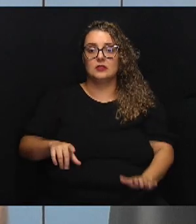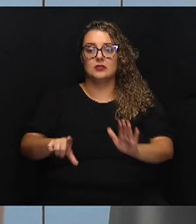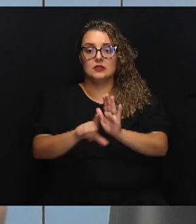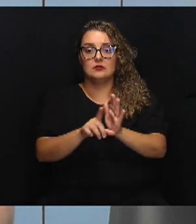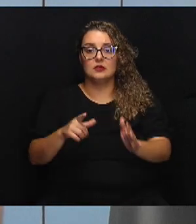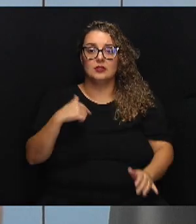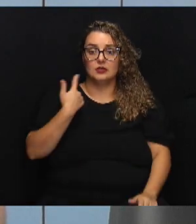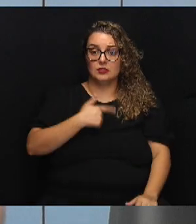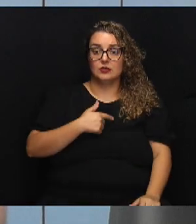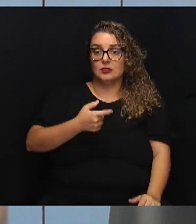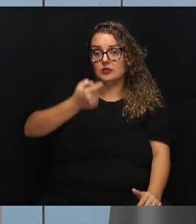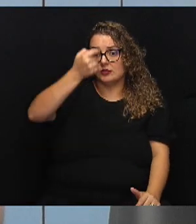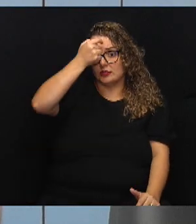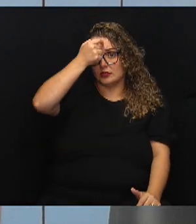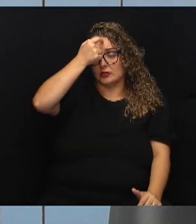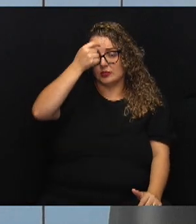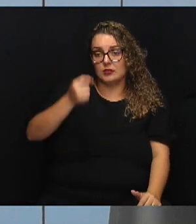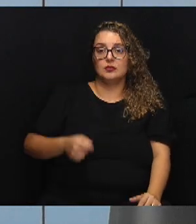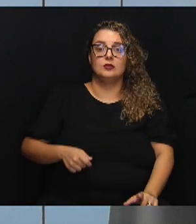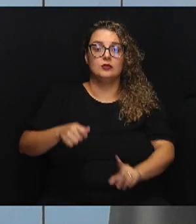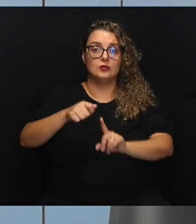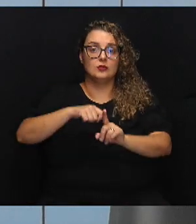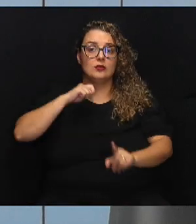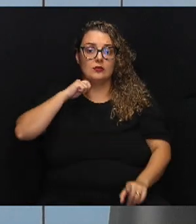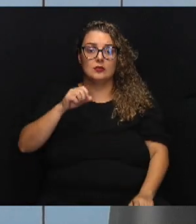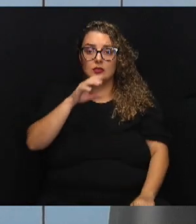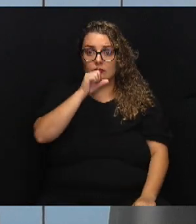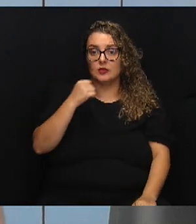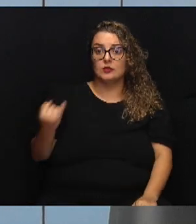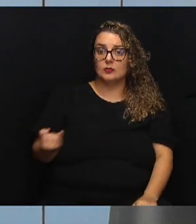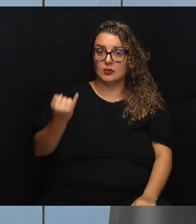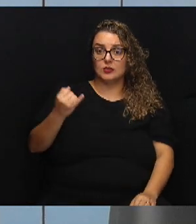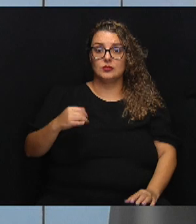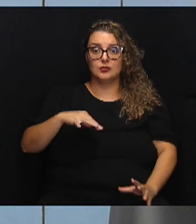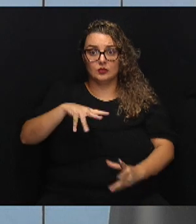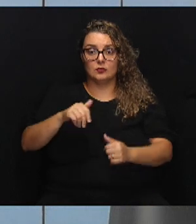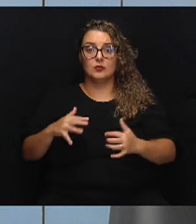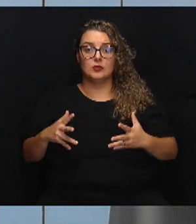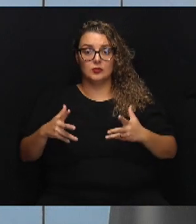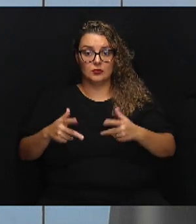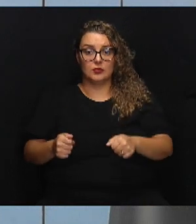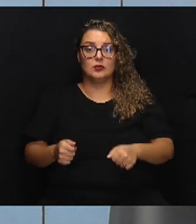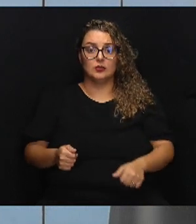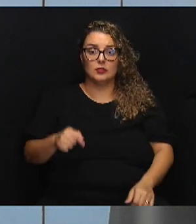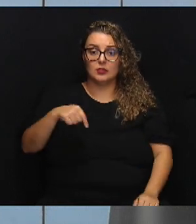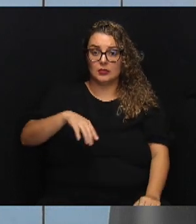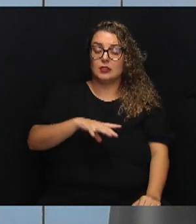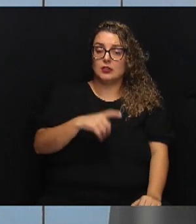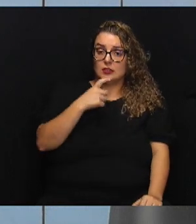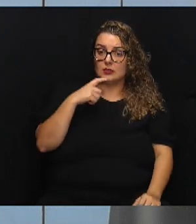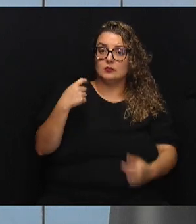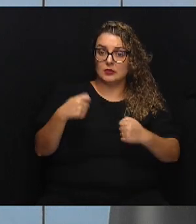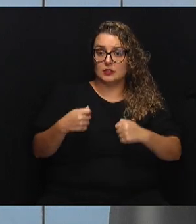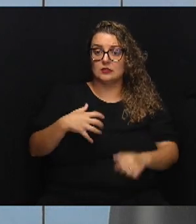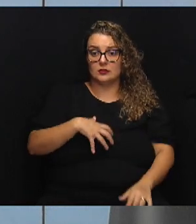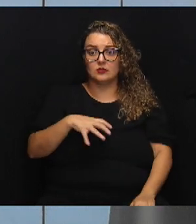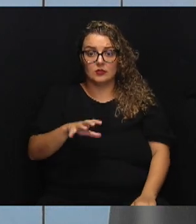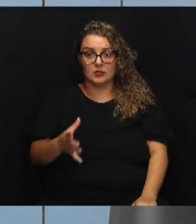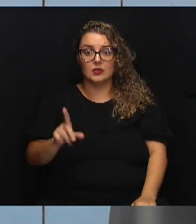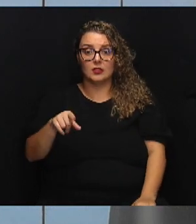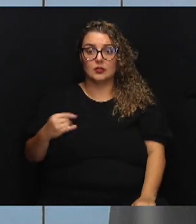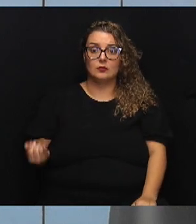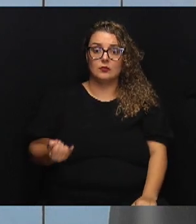aí fazer essa conscientização do Abril Laranja. É importante no mundo inteiro e aqui em Campinas a gente precisava disso, é importante